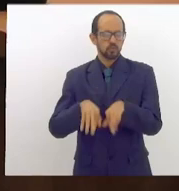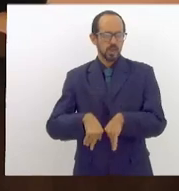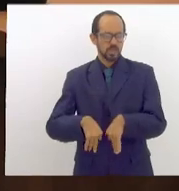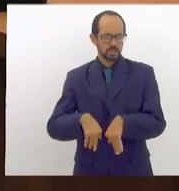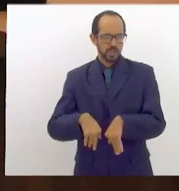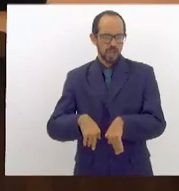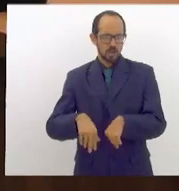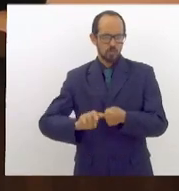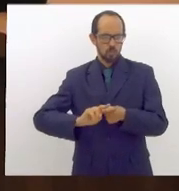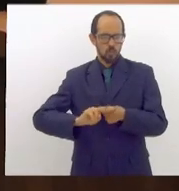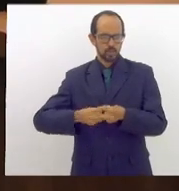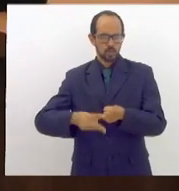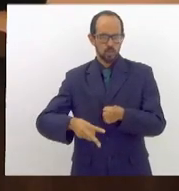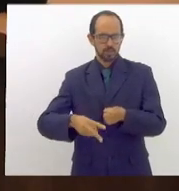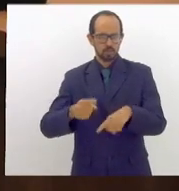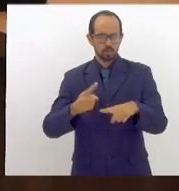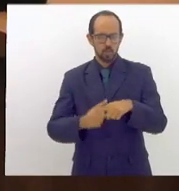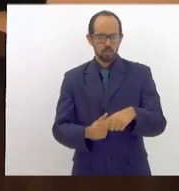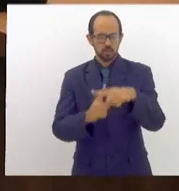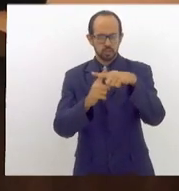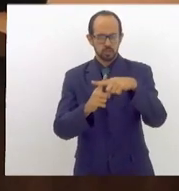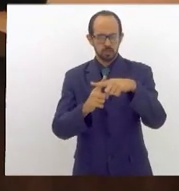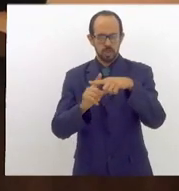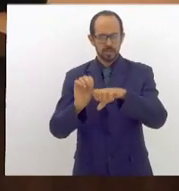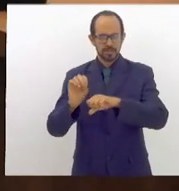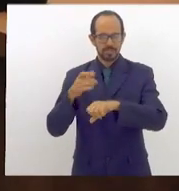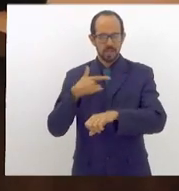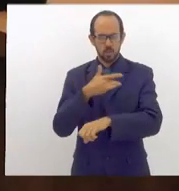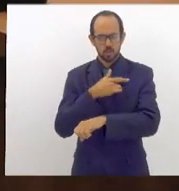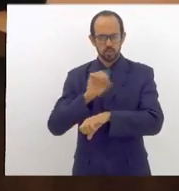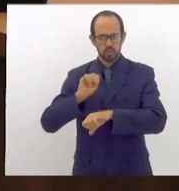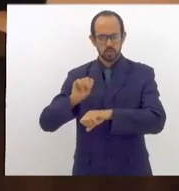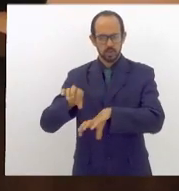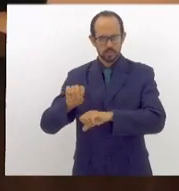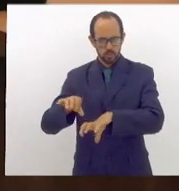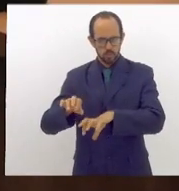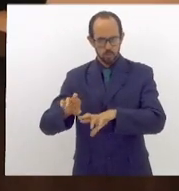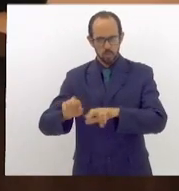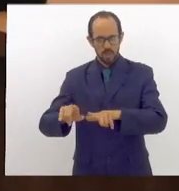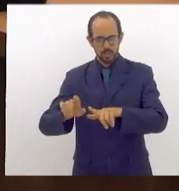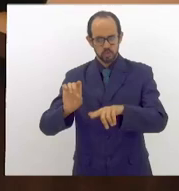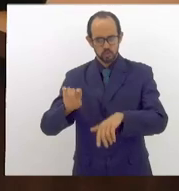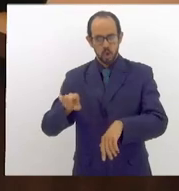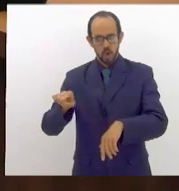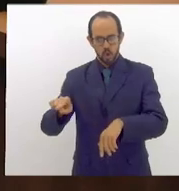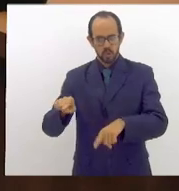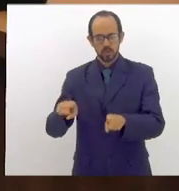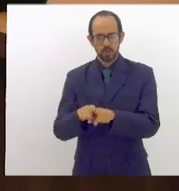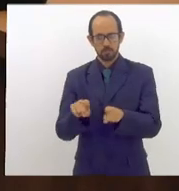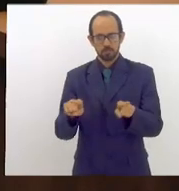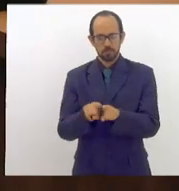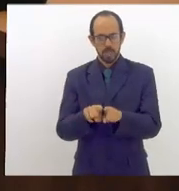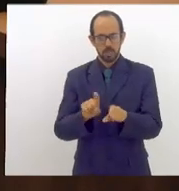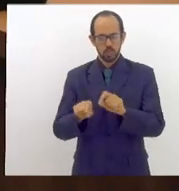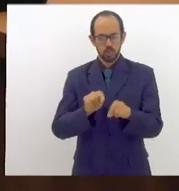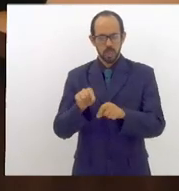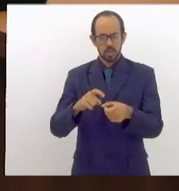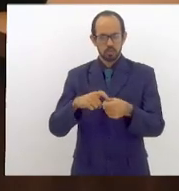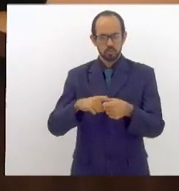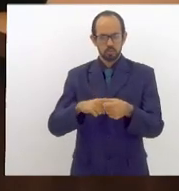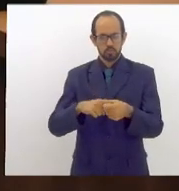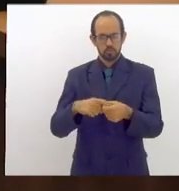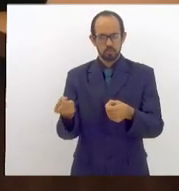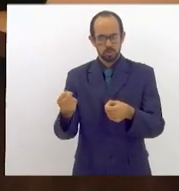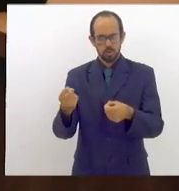concretos para a saúde e educação mas não só isso senhor presidente ah desde vinculação do fundo de